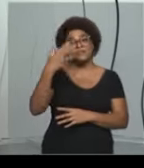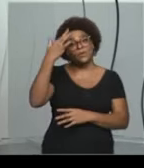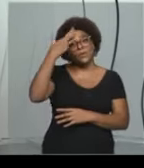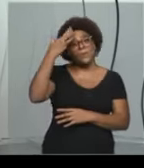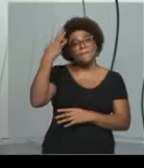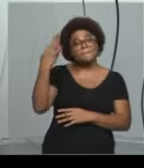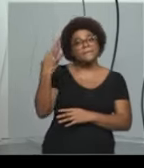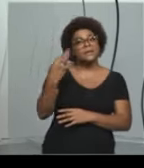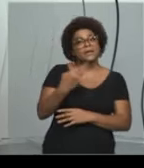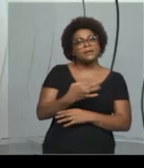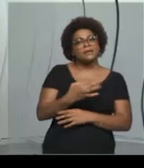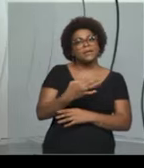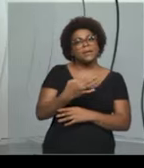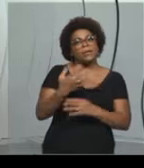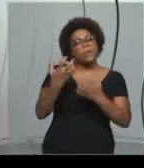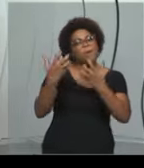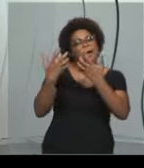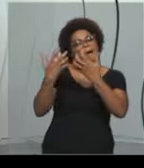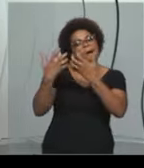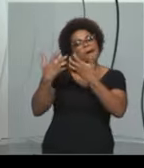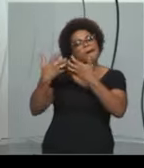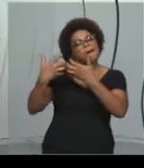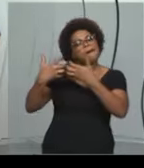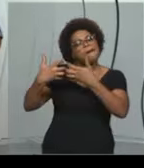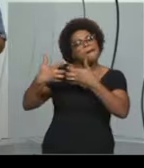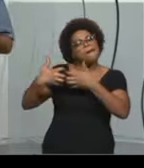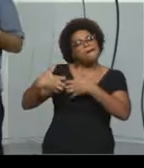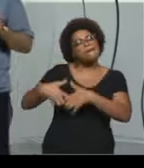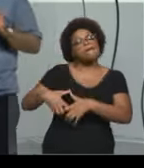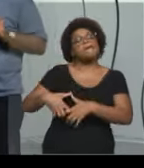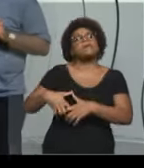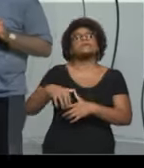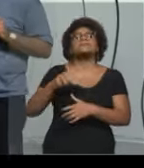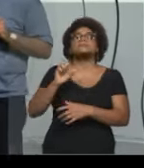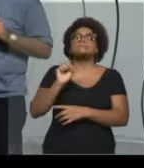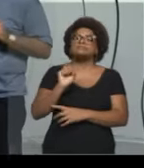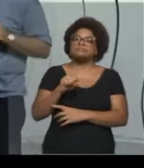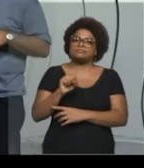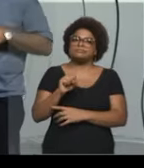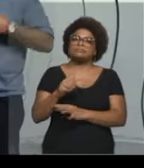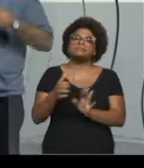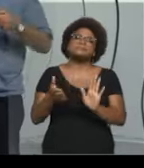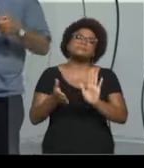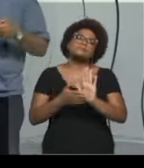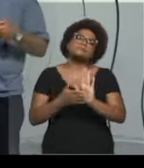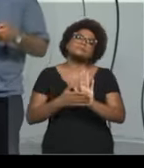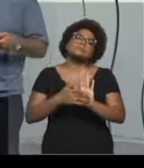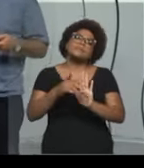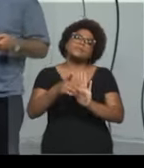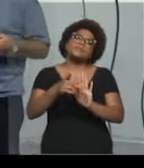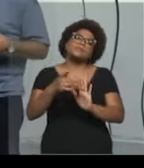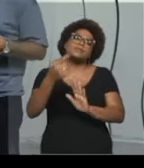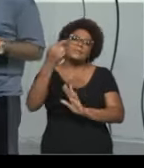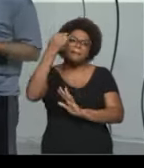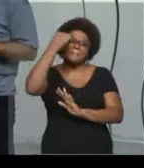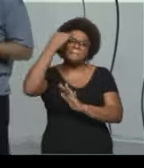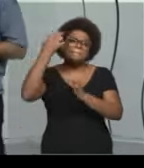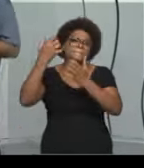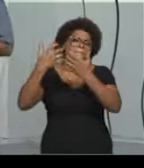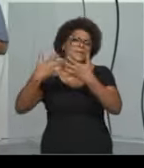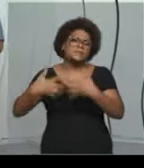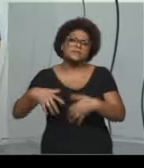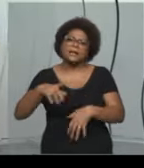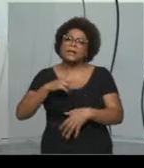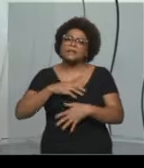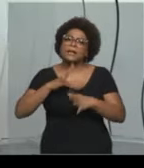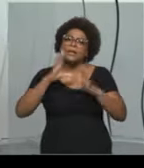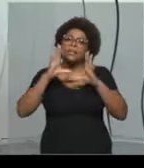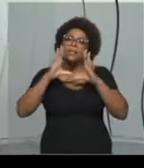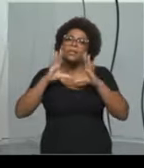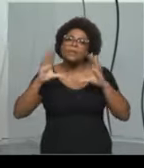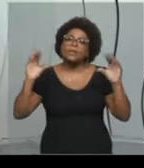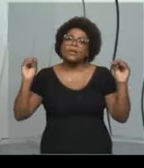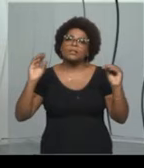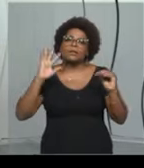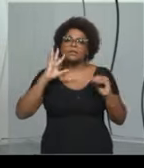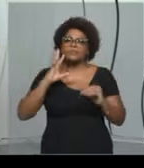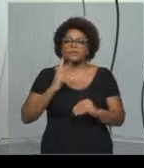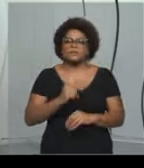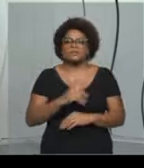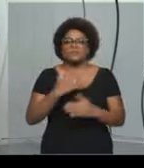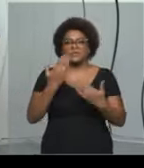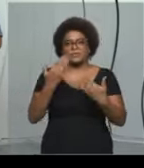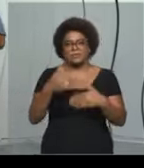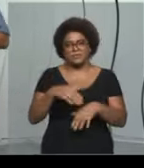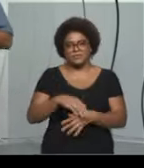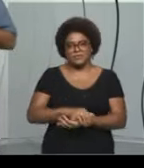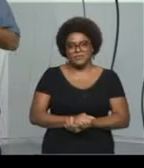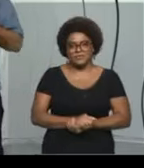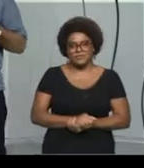está resumindo. Né? É uma proposta para você pensar e até ficar mais tranquilo para a prova do Enem. Tá? Então, também